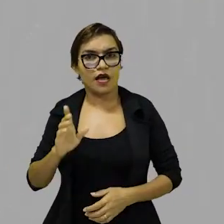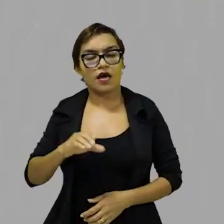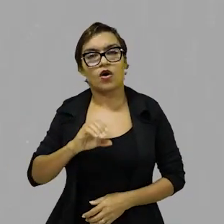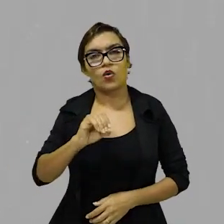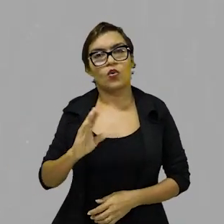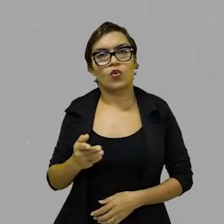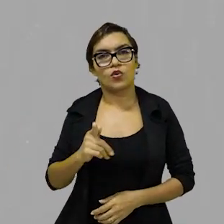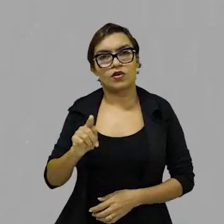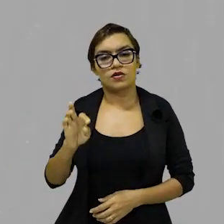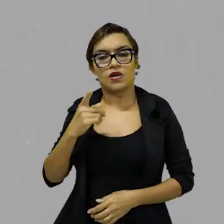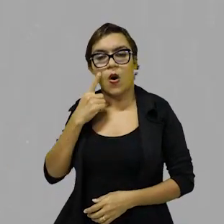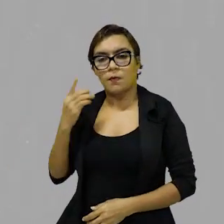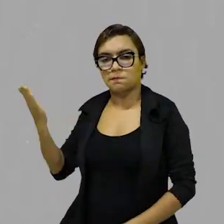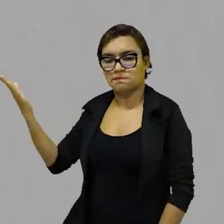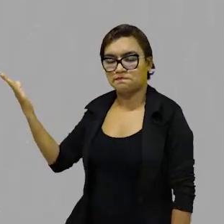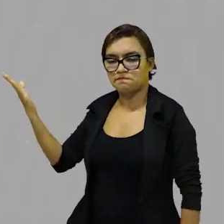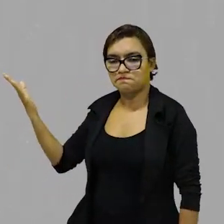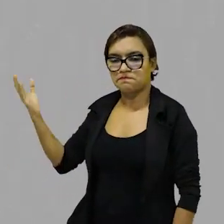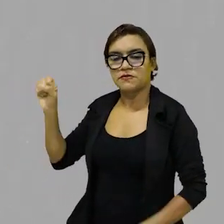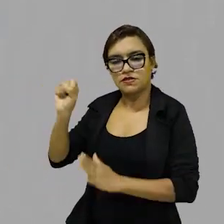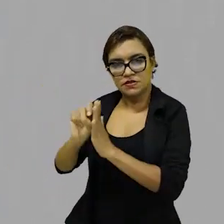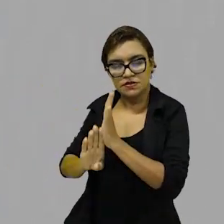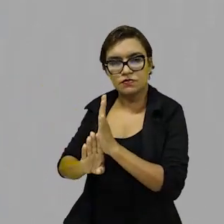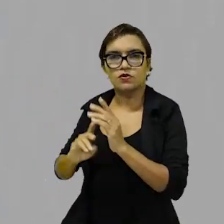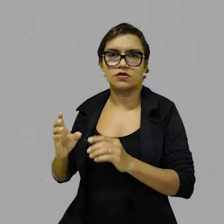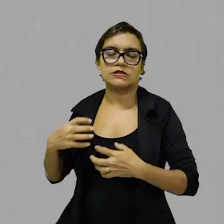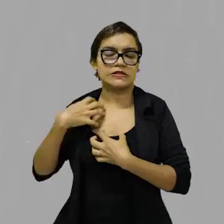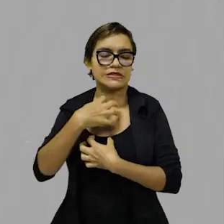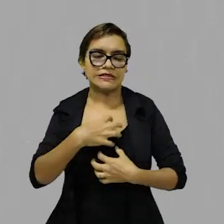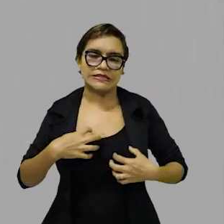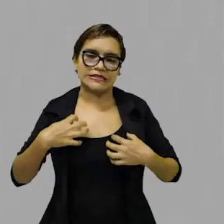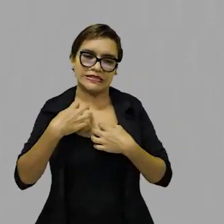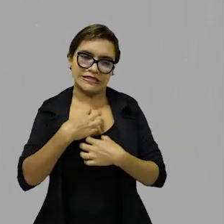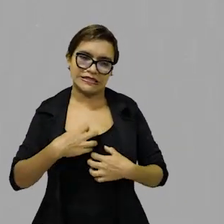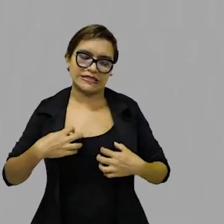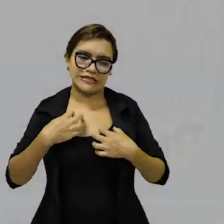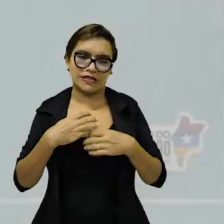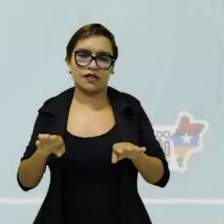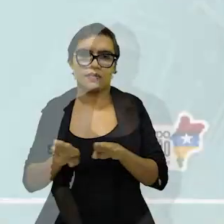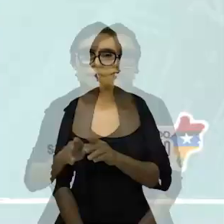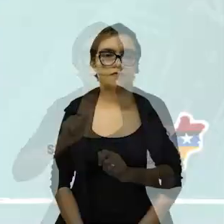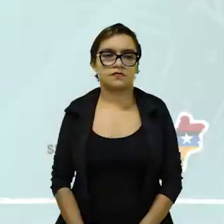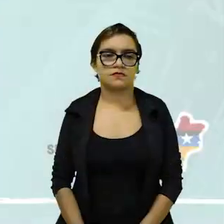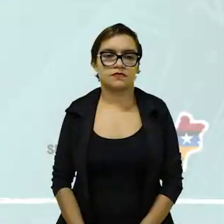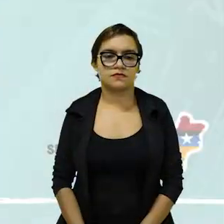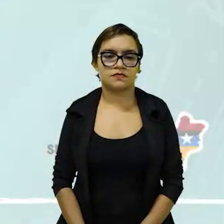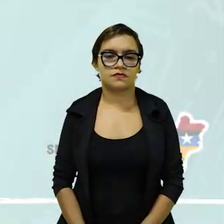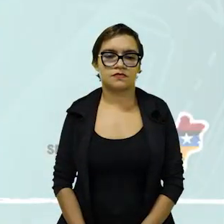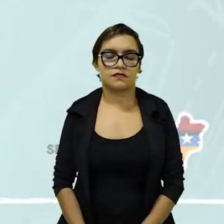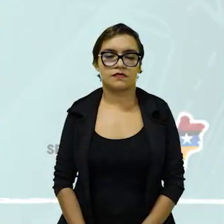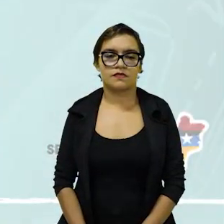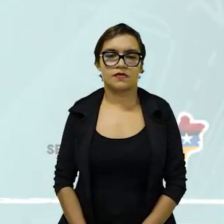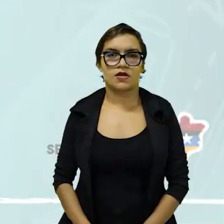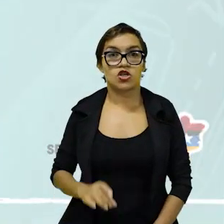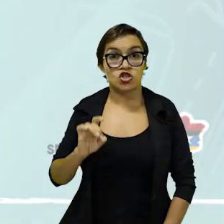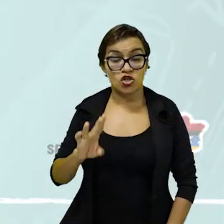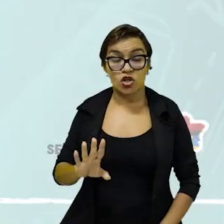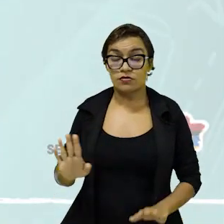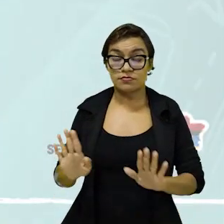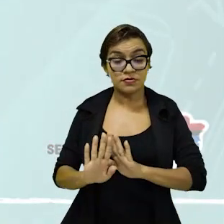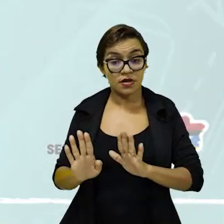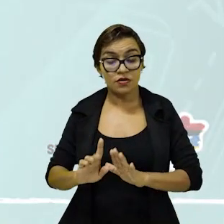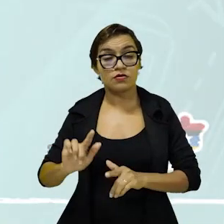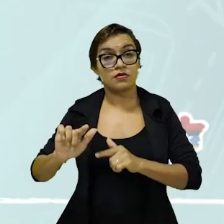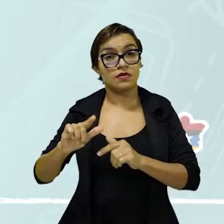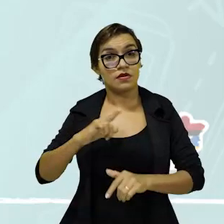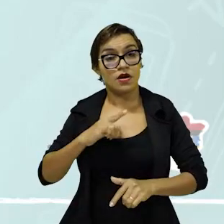que é justamente uma obra que simboliza essa angústia e ansiedade. E não é a única. Quando você começa a